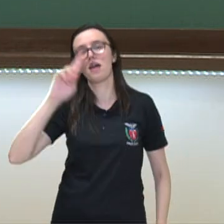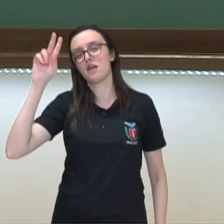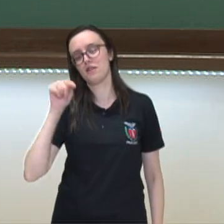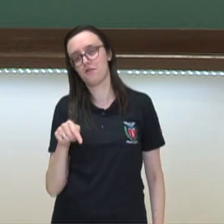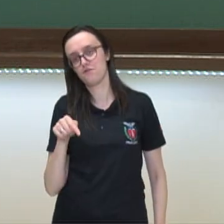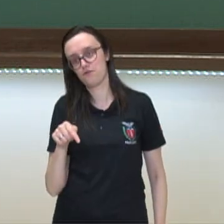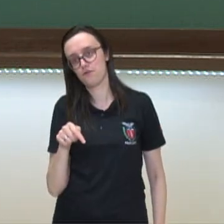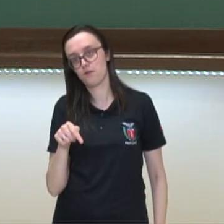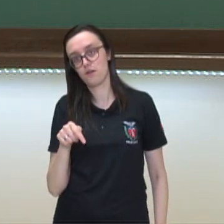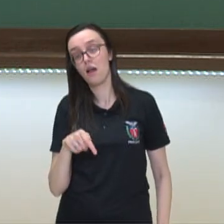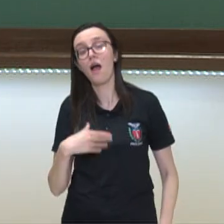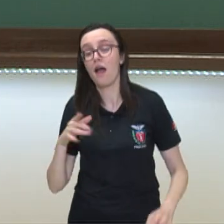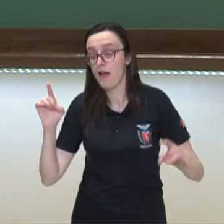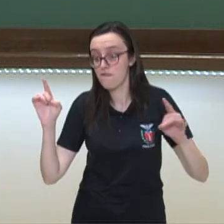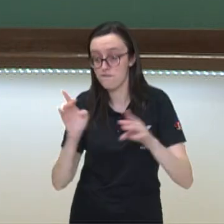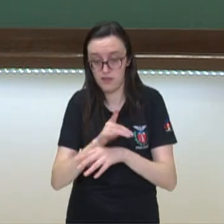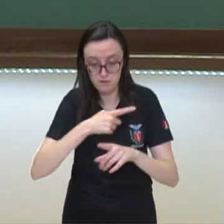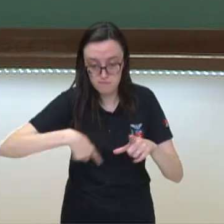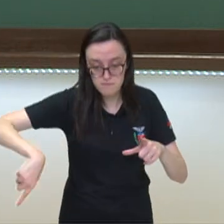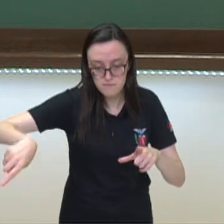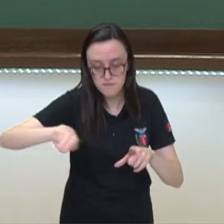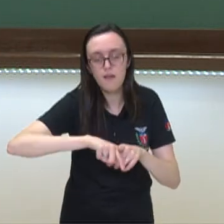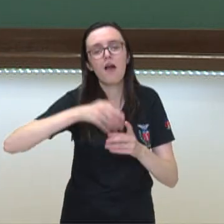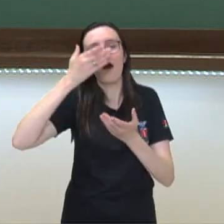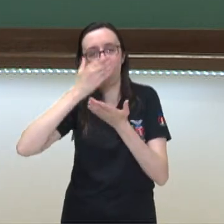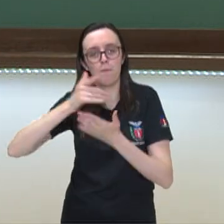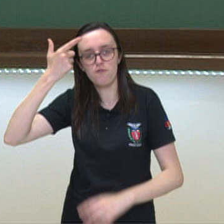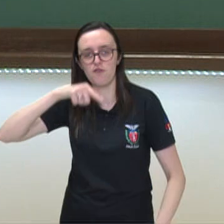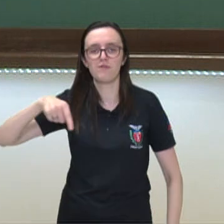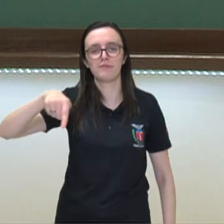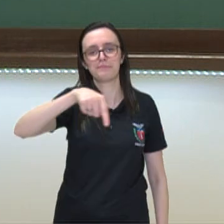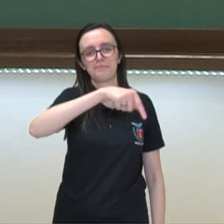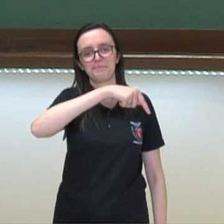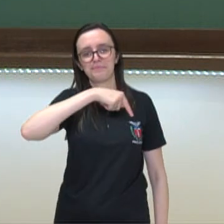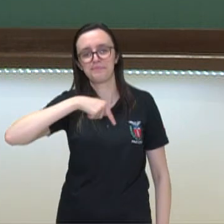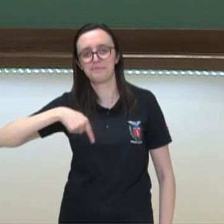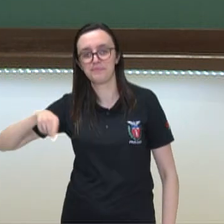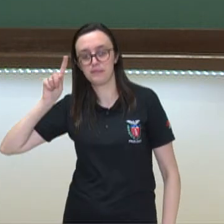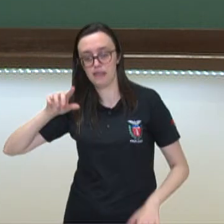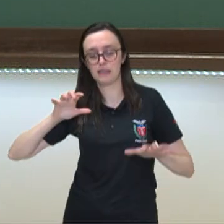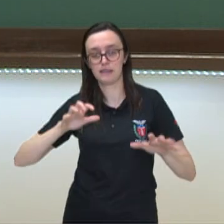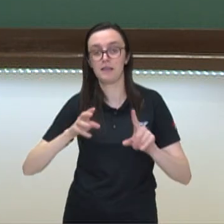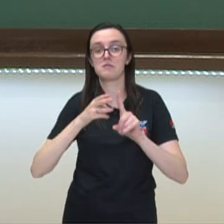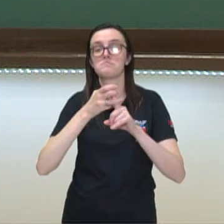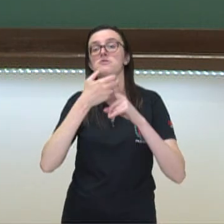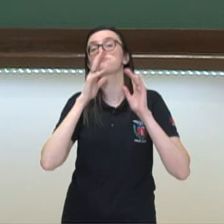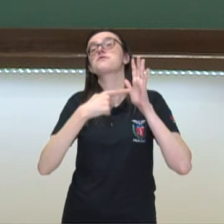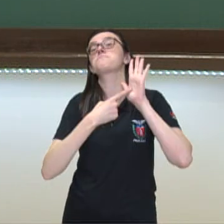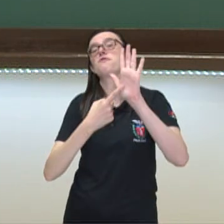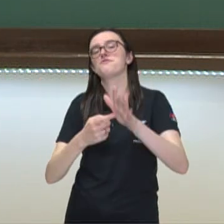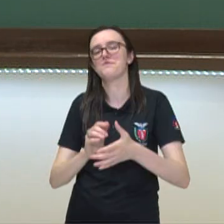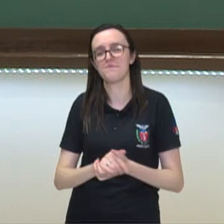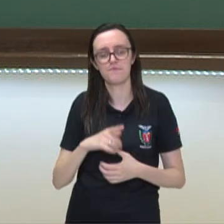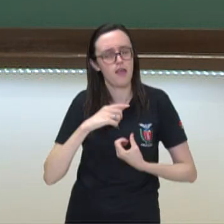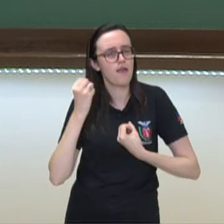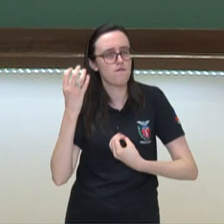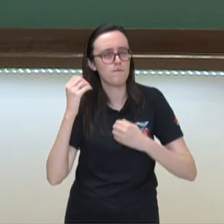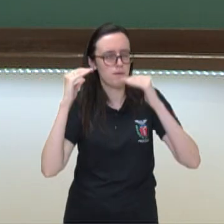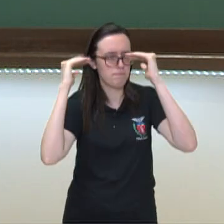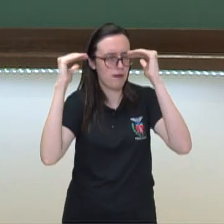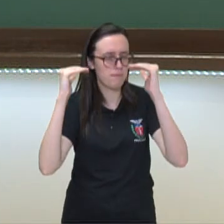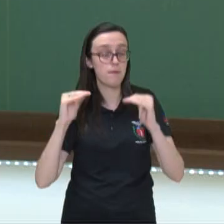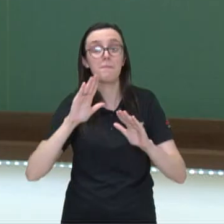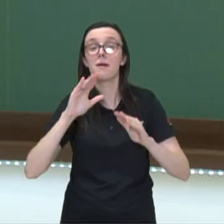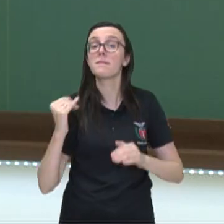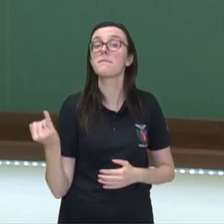religioso. E quando ele termina, ele começa novamente, então mistério revelado. Aqui tem algumas informações, mas o